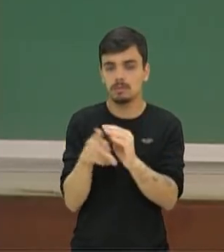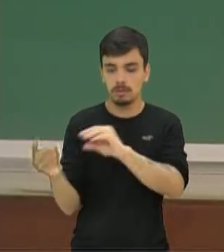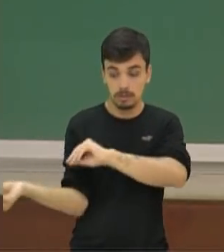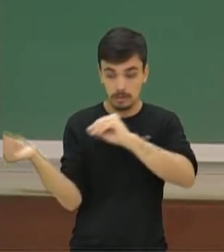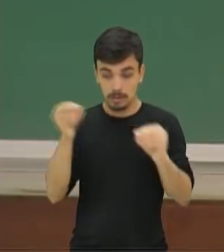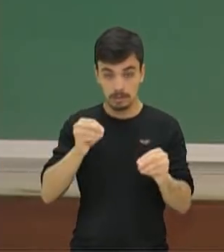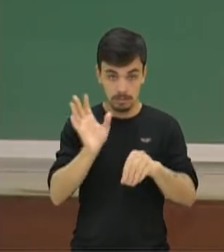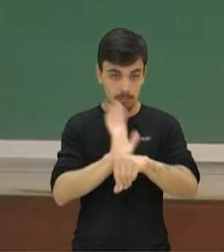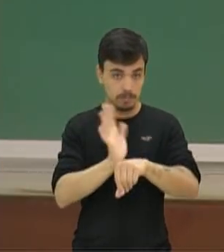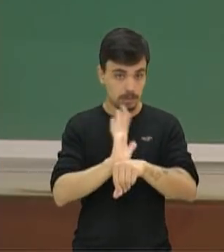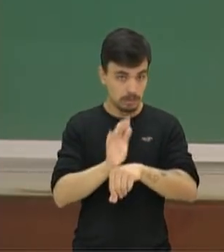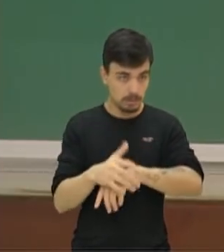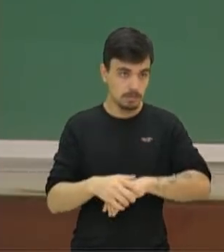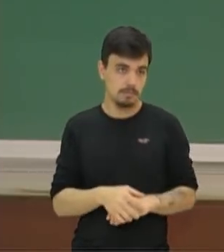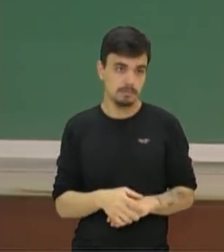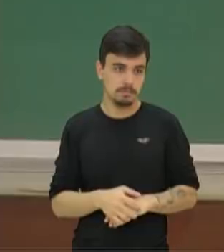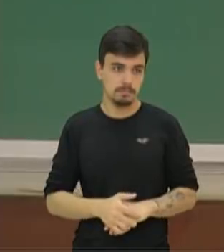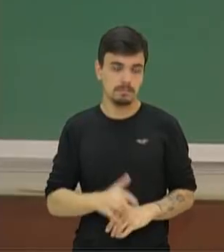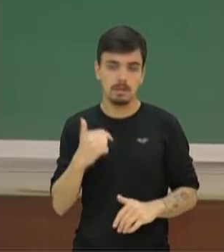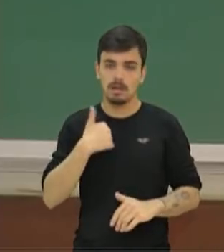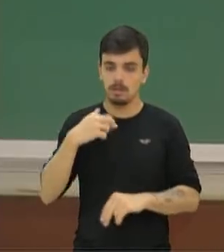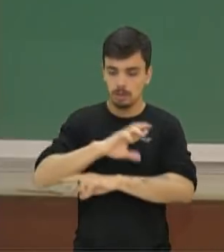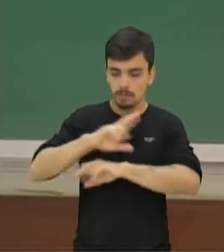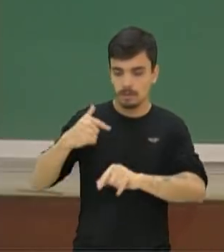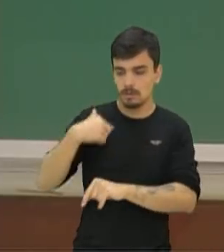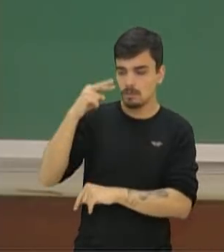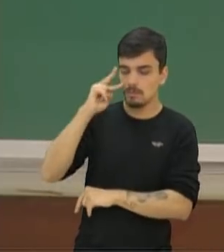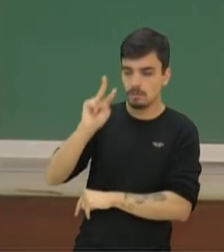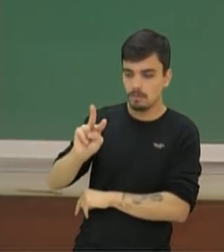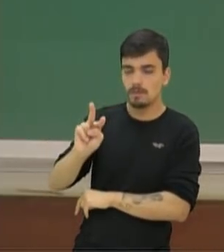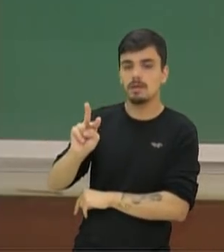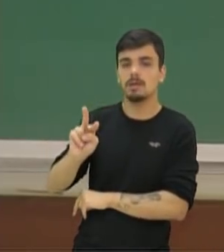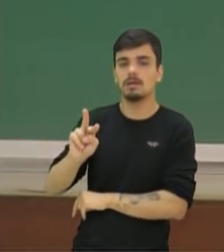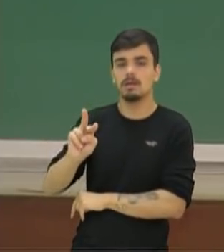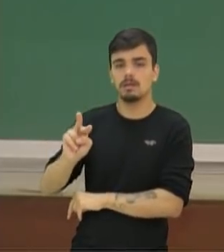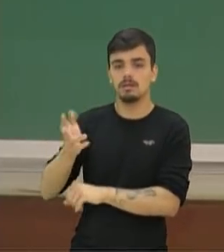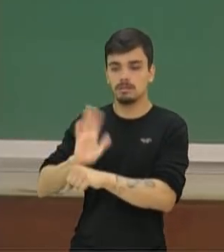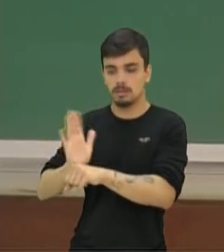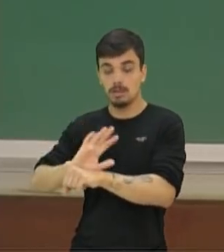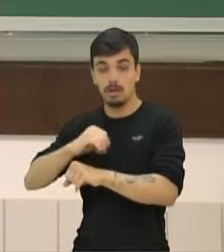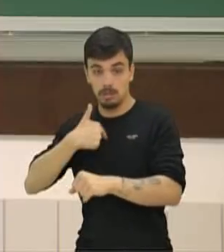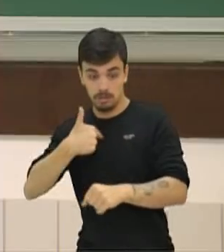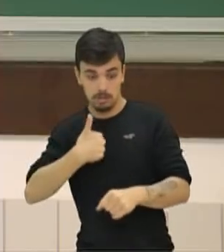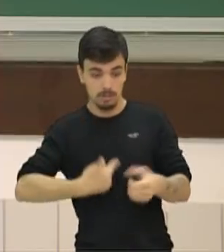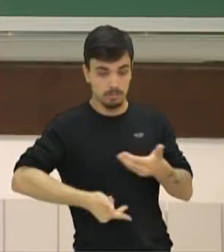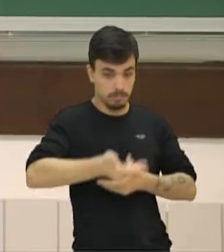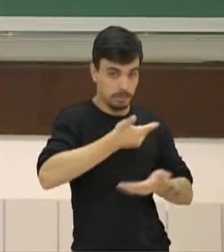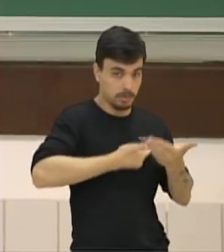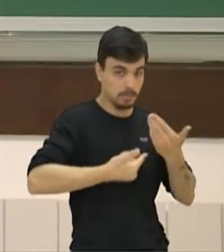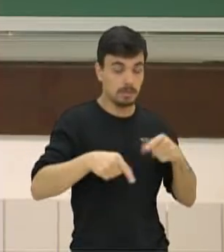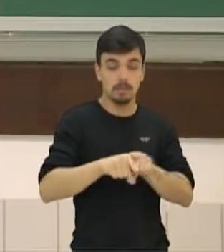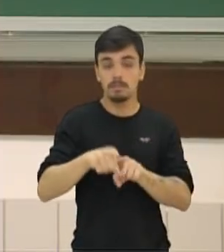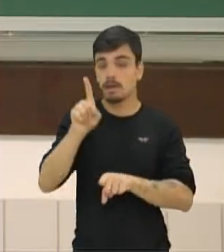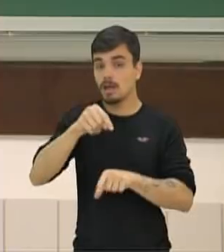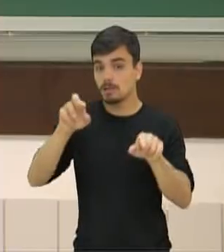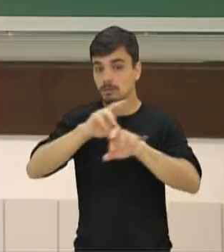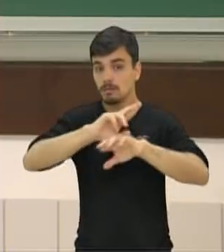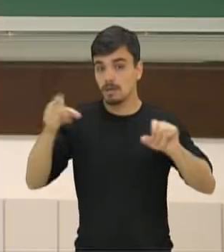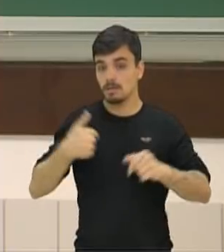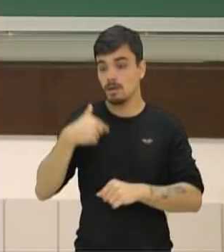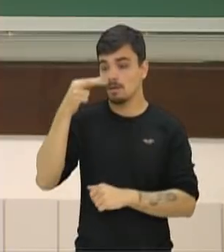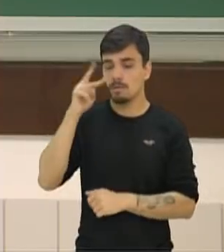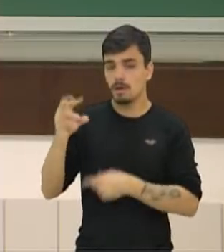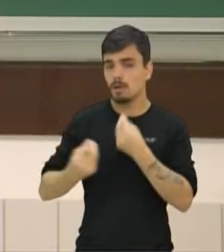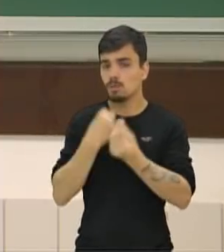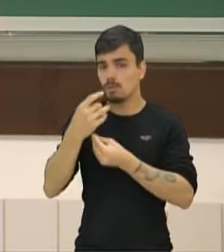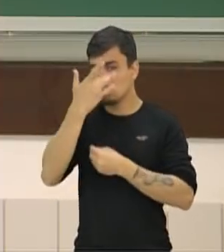cena, né? Então, é diferente eu assistir uma apresentação e eu participar dela. E é diferente também eu ver, né,